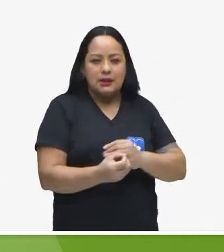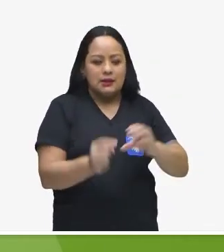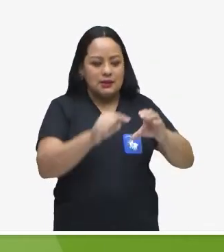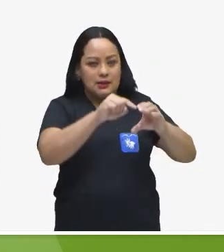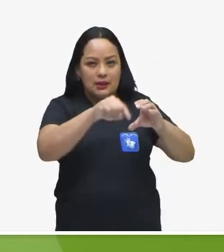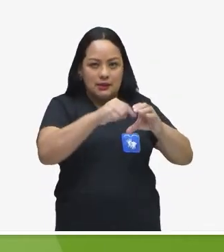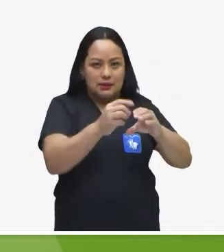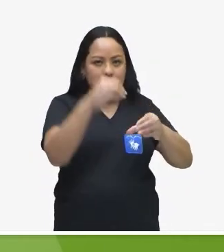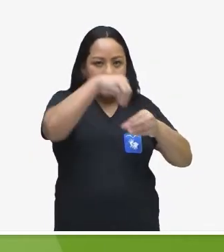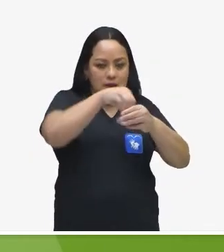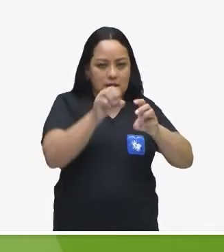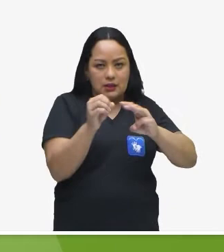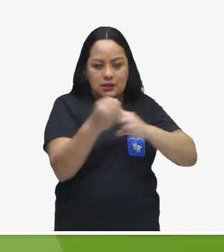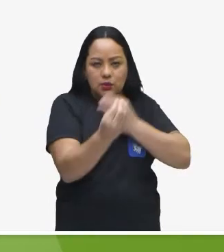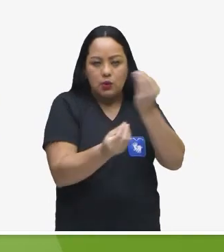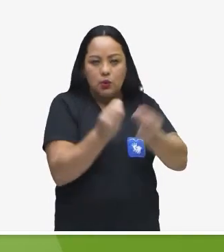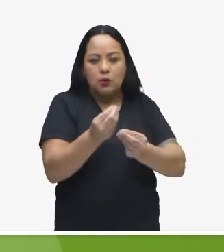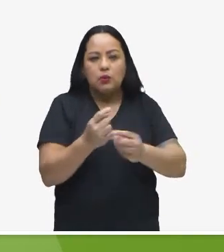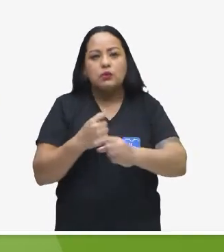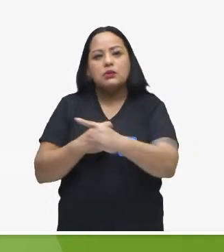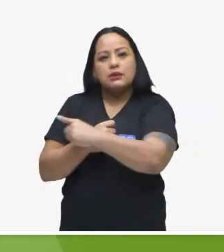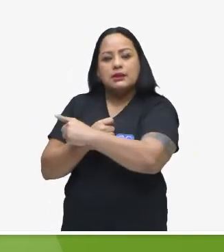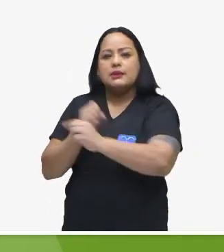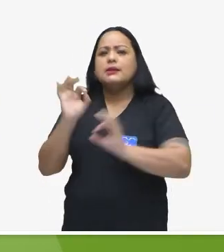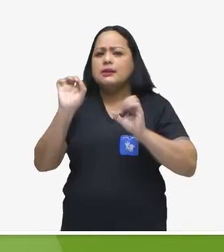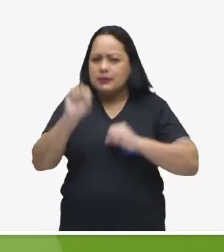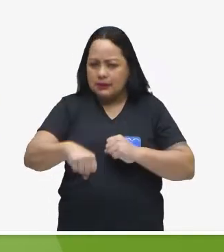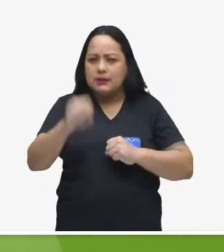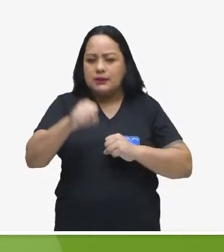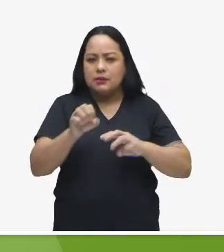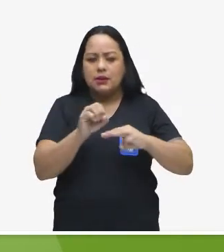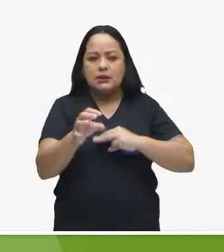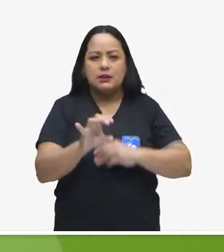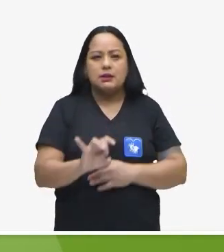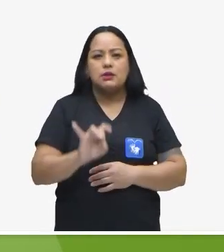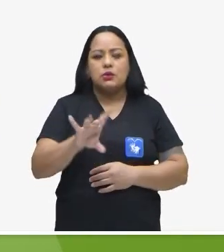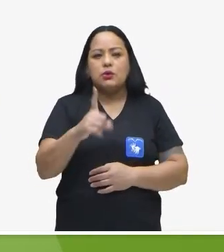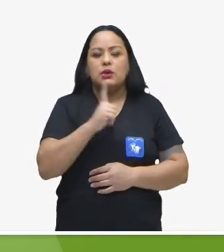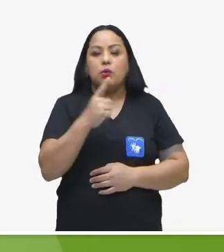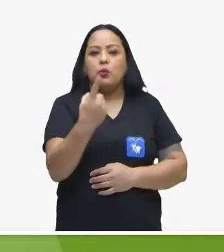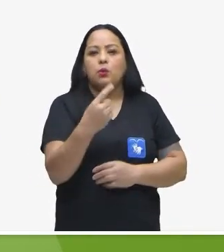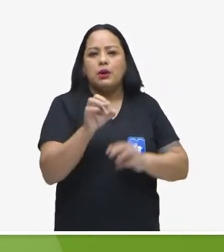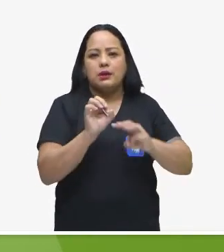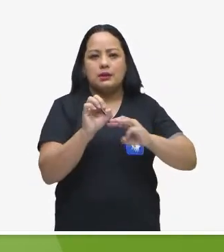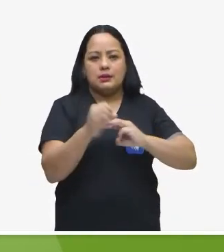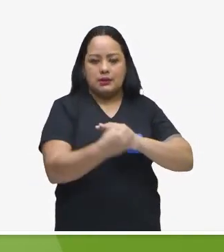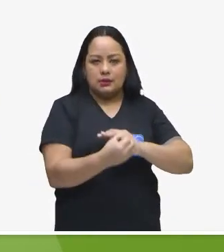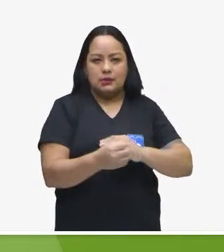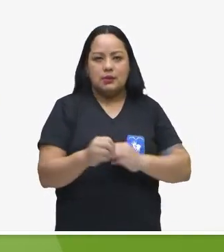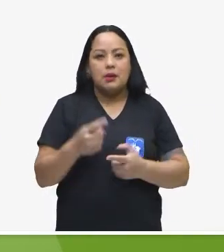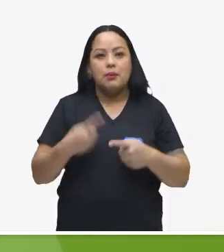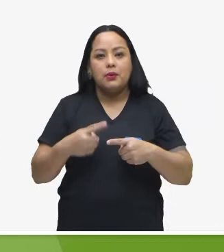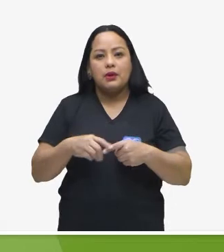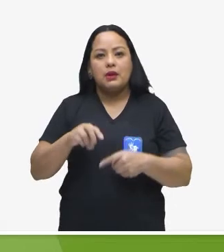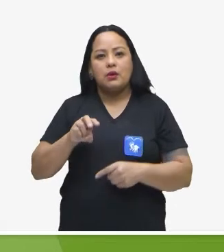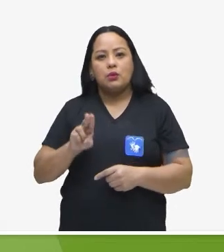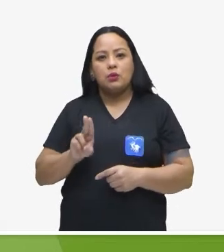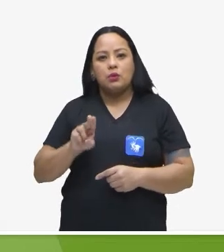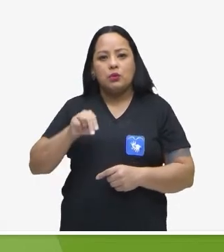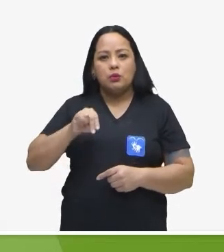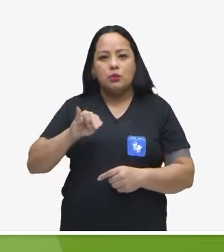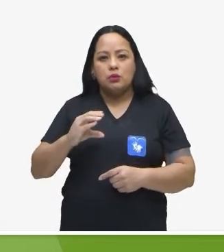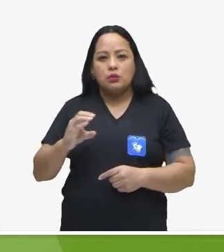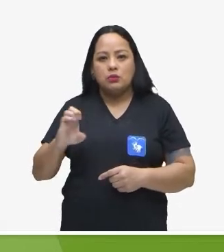organelas? Então, ela é uma célula, né, um organismo que é unicelular, ou seja,